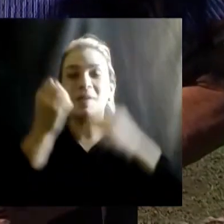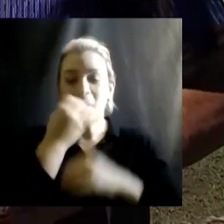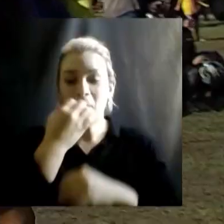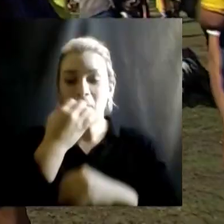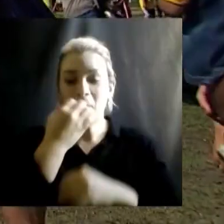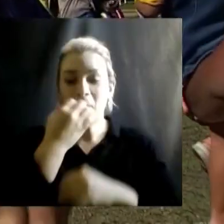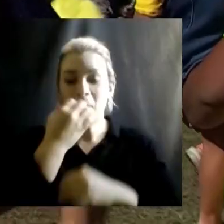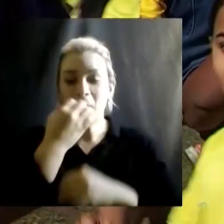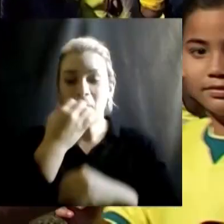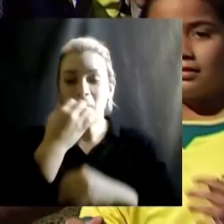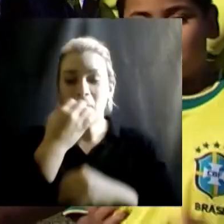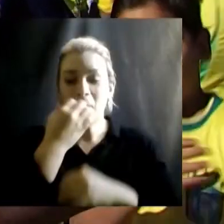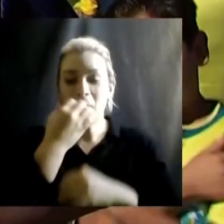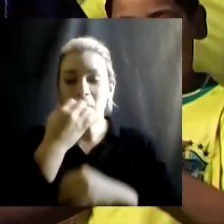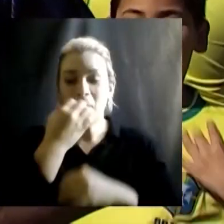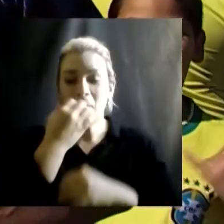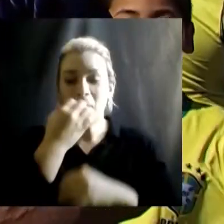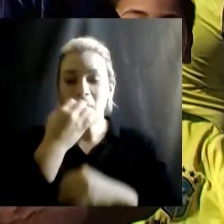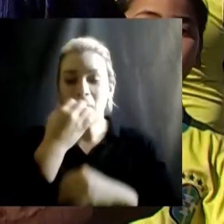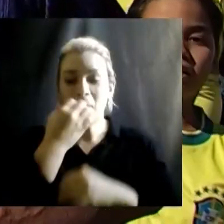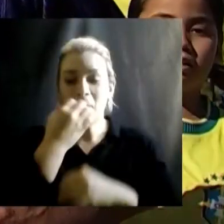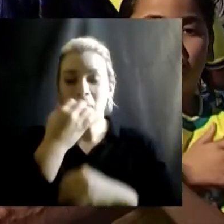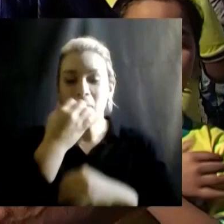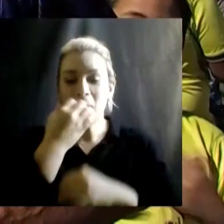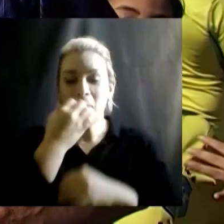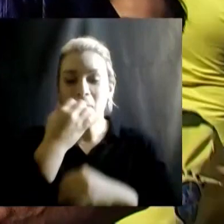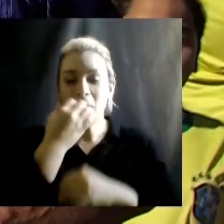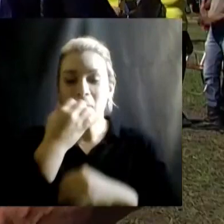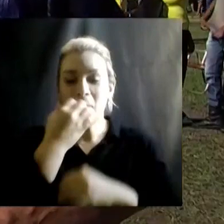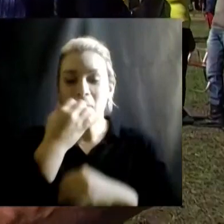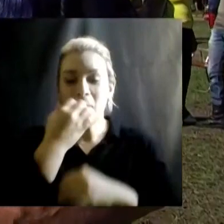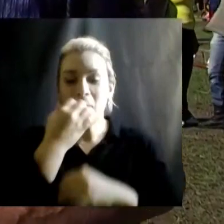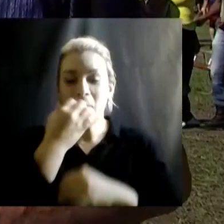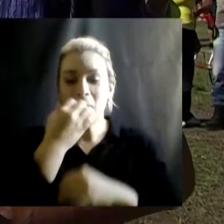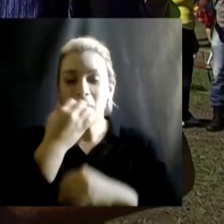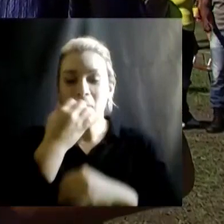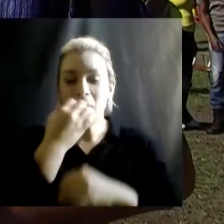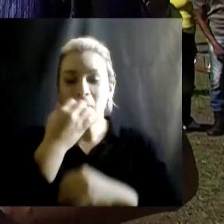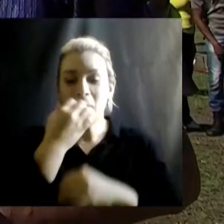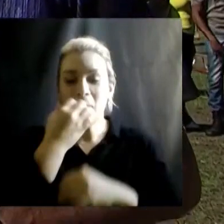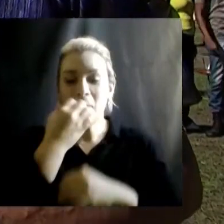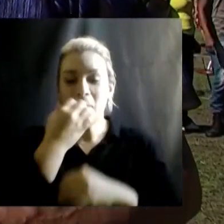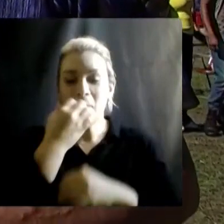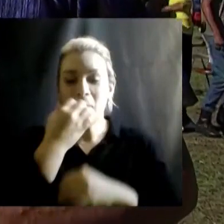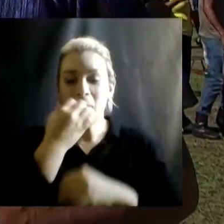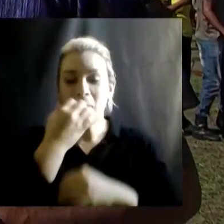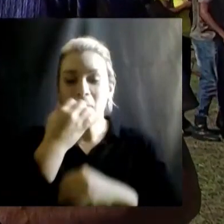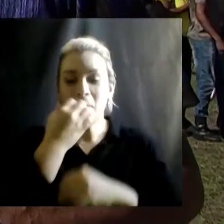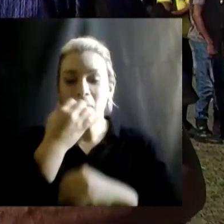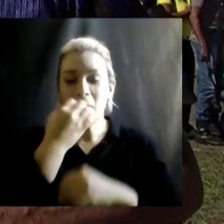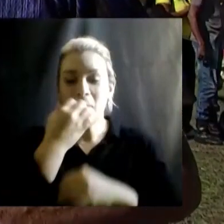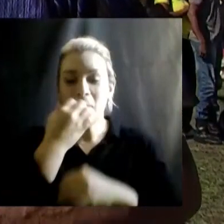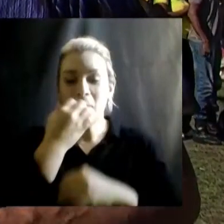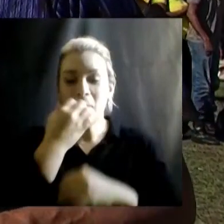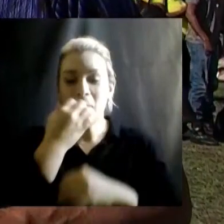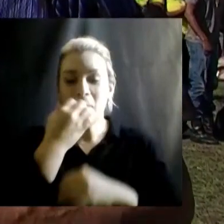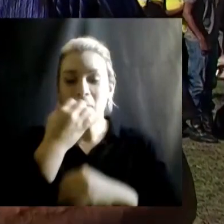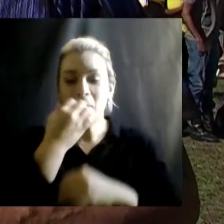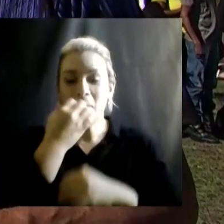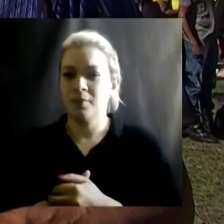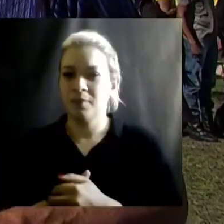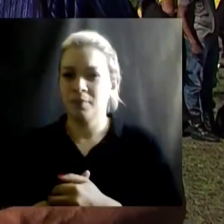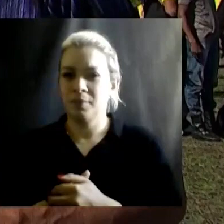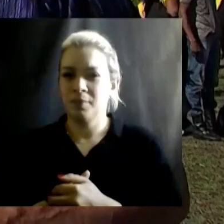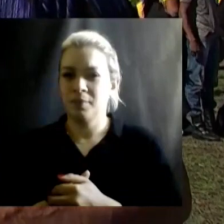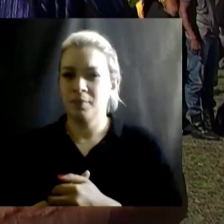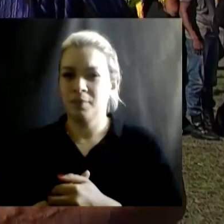2-1 Brasil. Meu palpite para hoje, eu sou sempre otimista, 3-0 Brasil. Jogão truncado no começo, a defesa do Japão é muito forte,